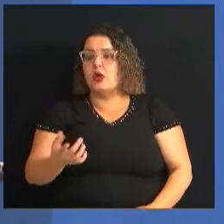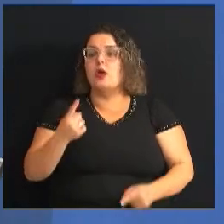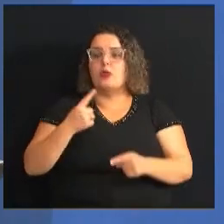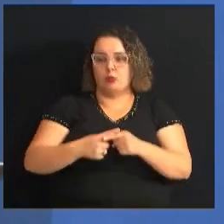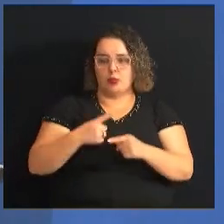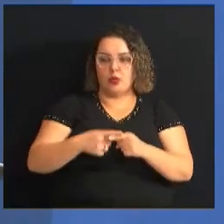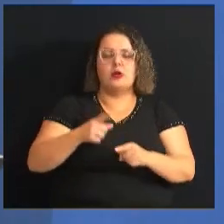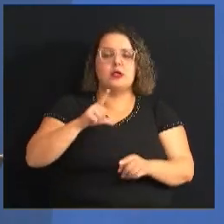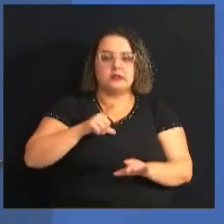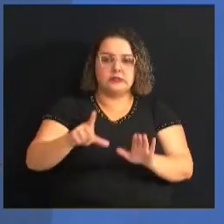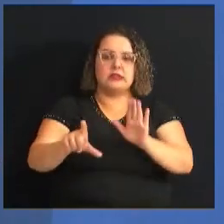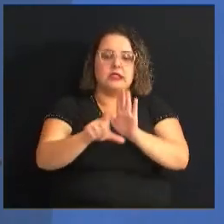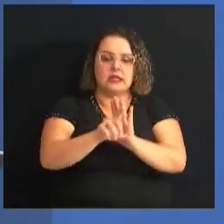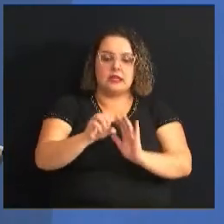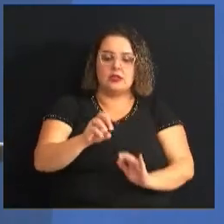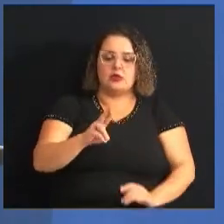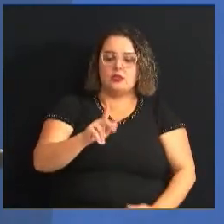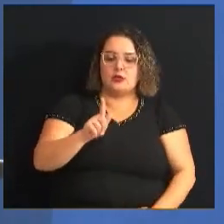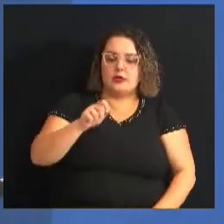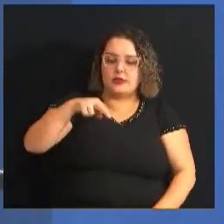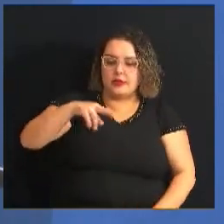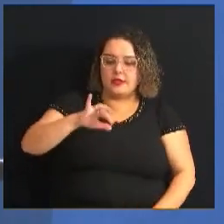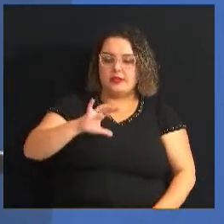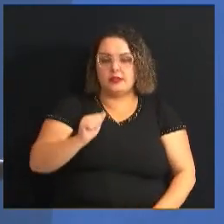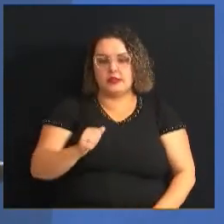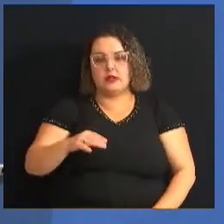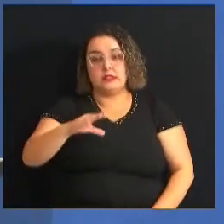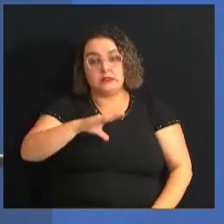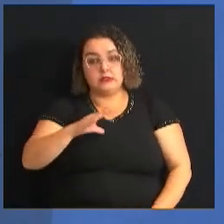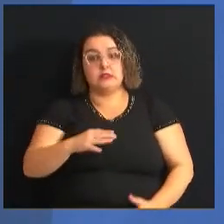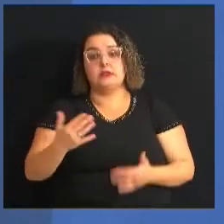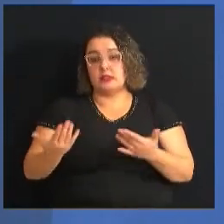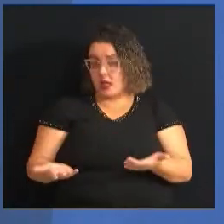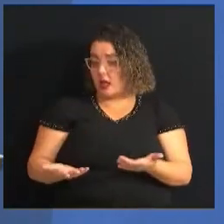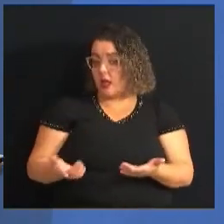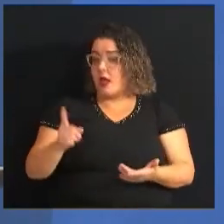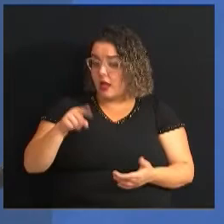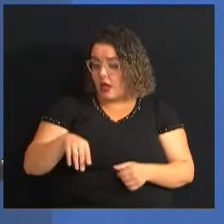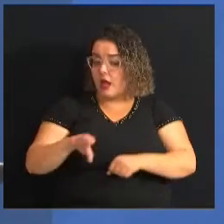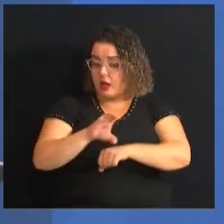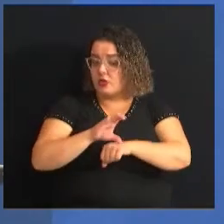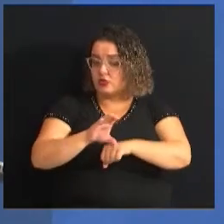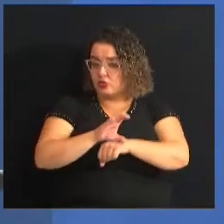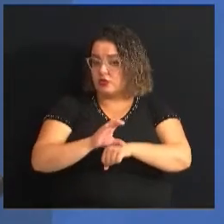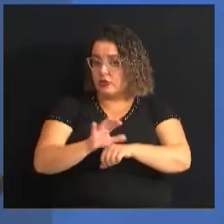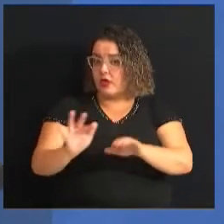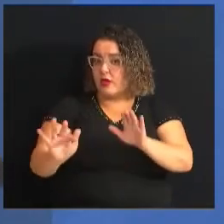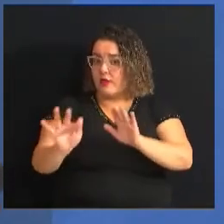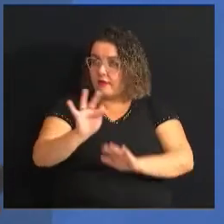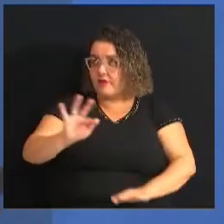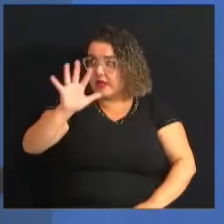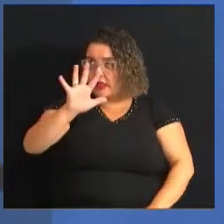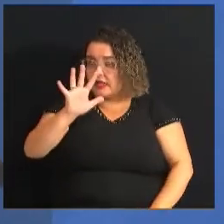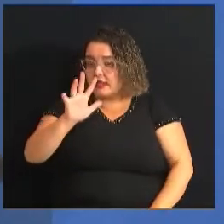a lei orgânica do município, que é como se fosse a Constituição Federal, e está disponível no